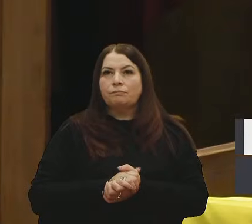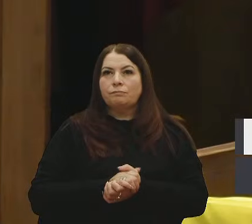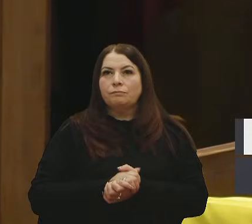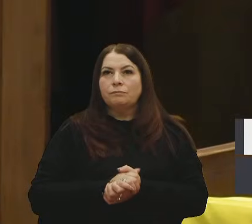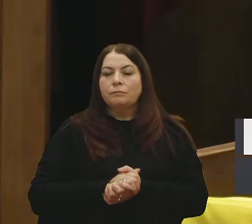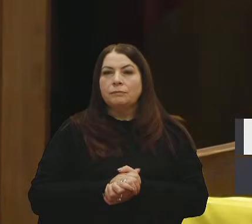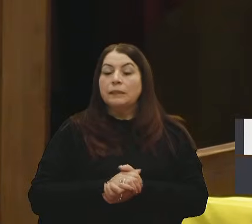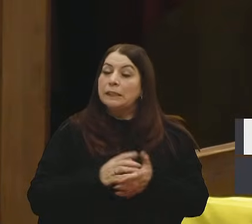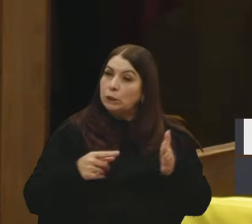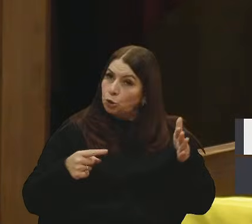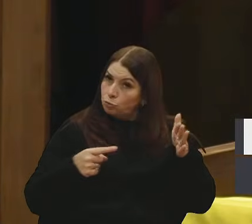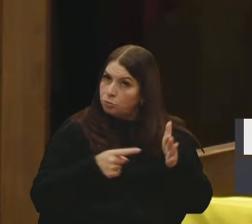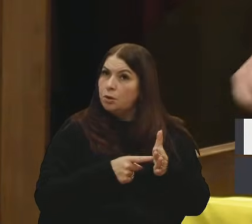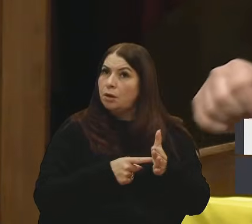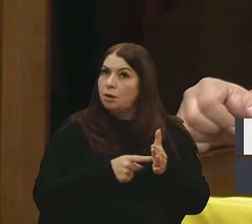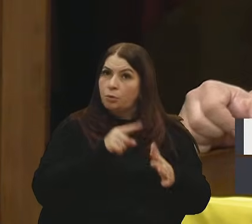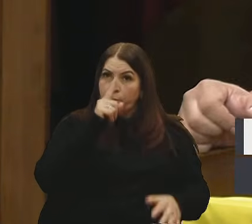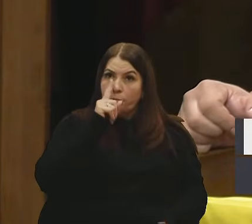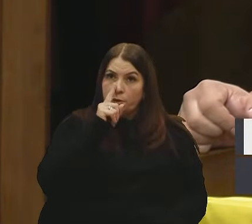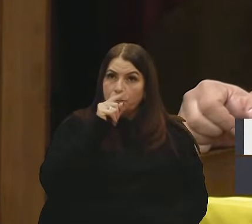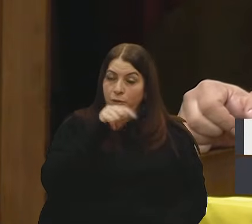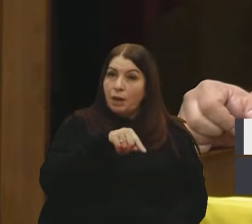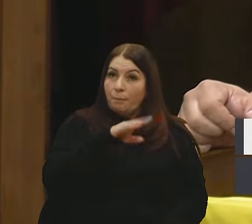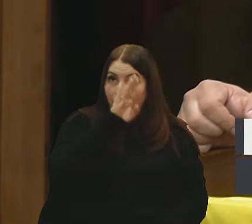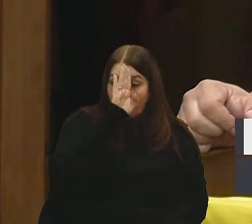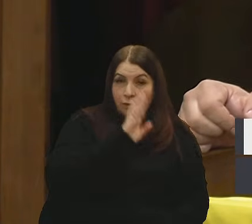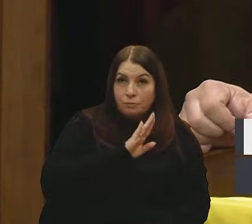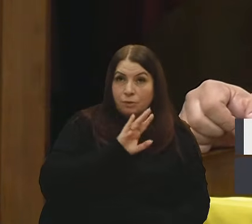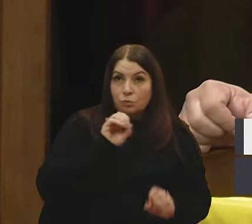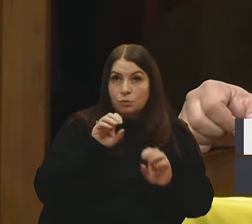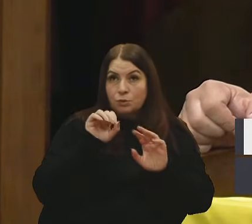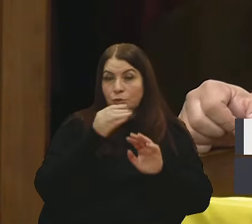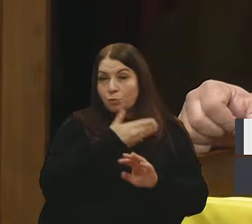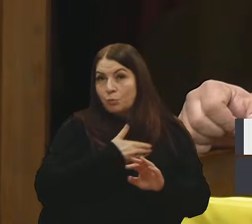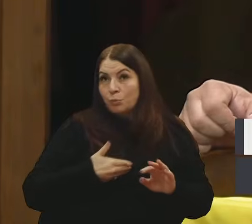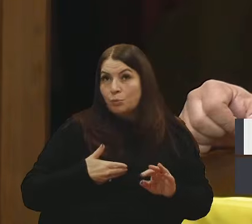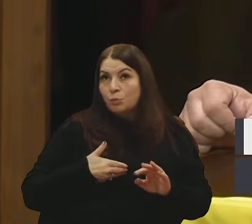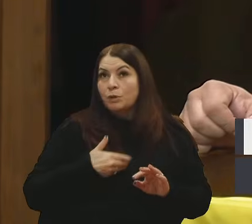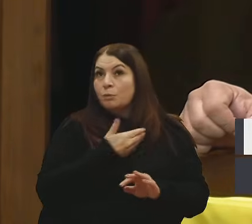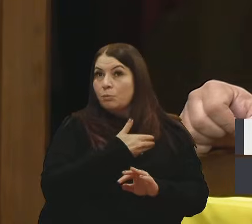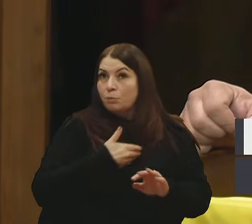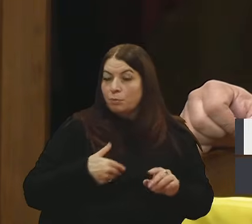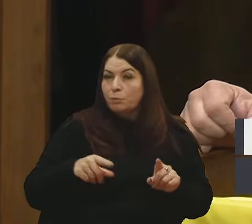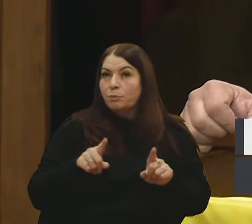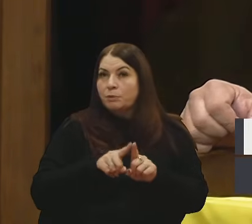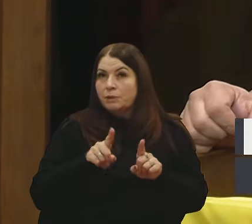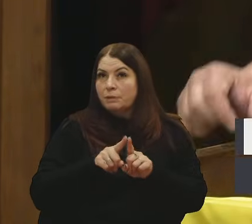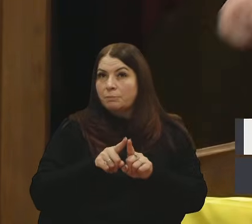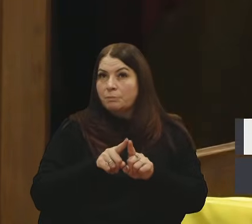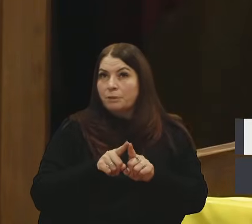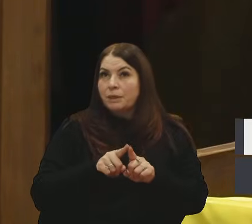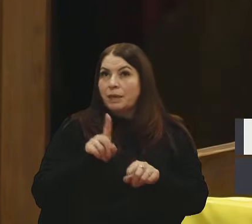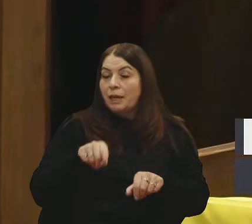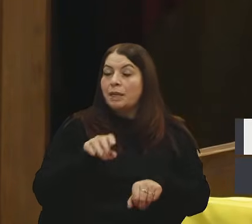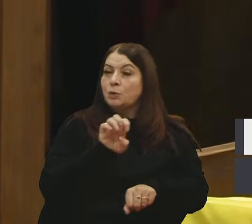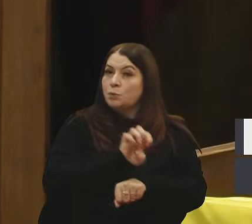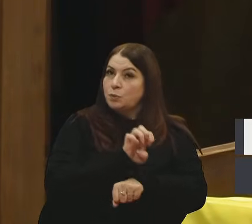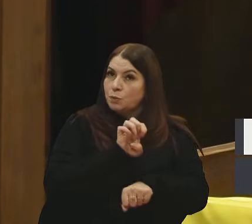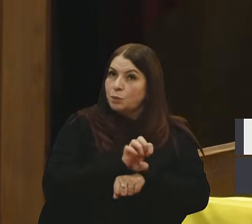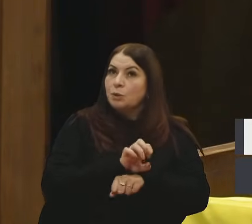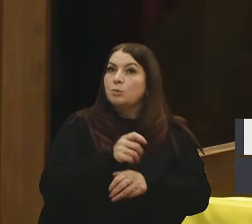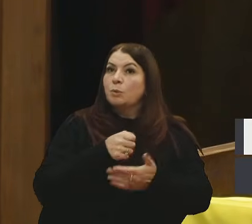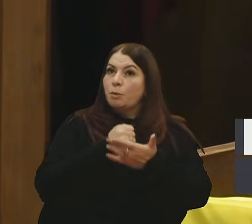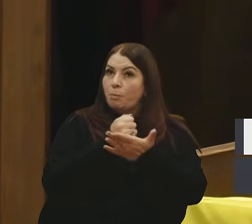tem que denunciar o risco, a gratuidade do ensino público, porque esse ensino é público, mas também é estatal e é